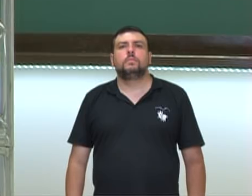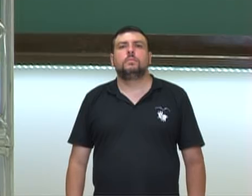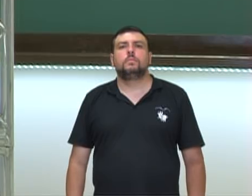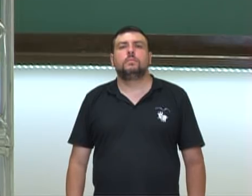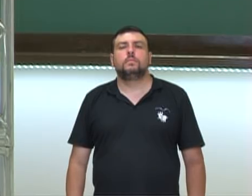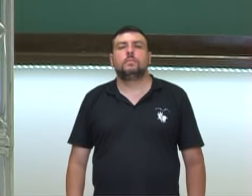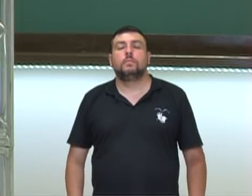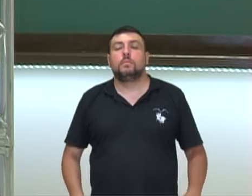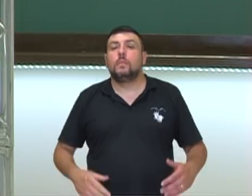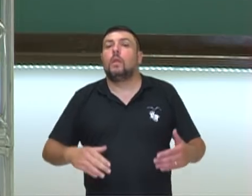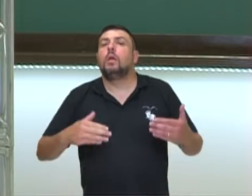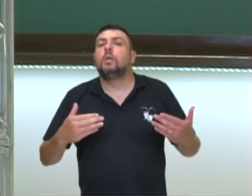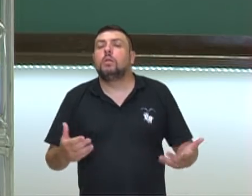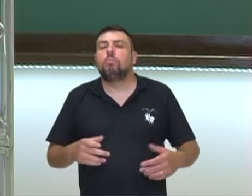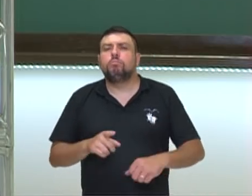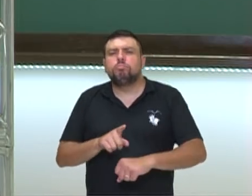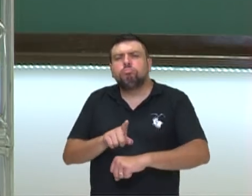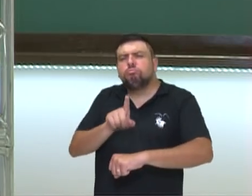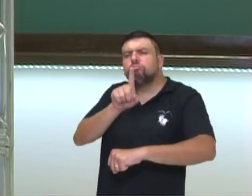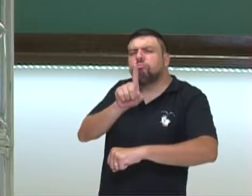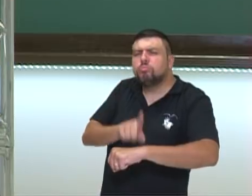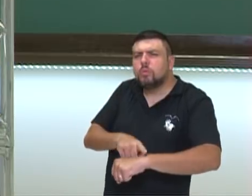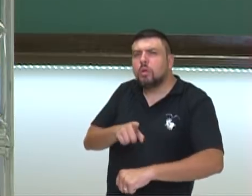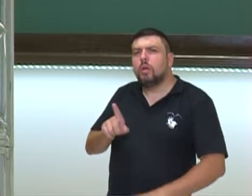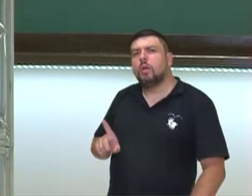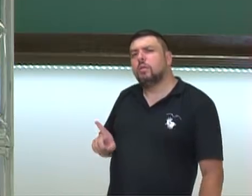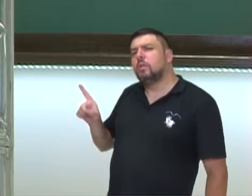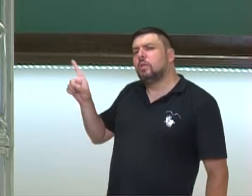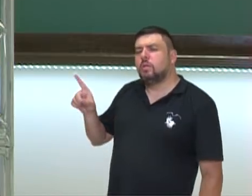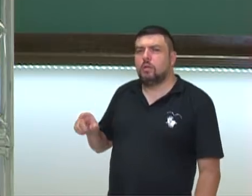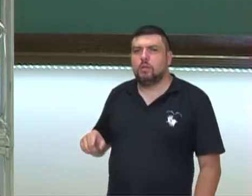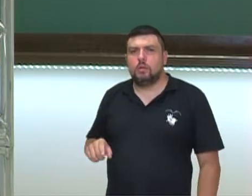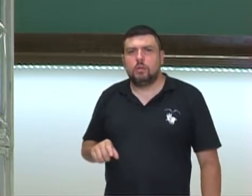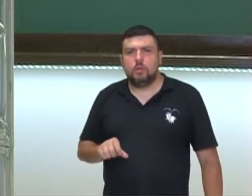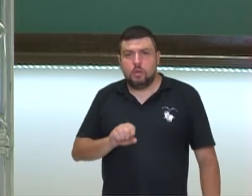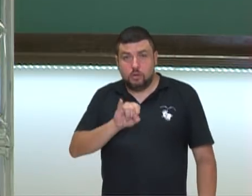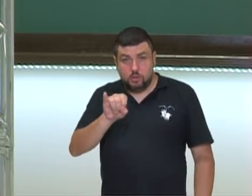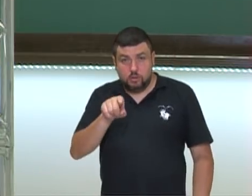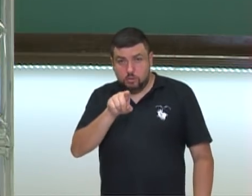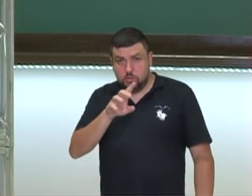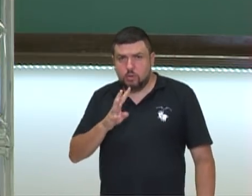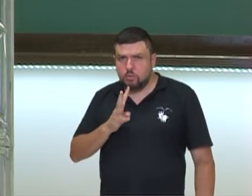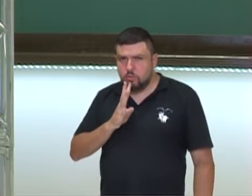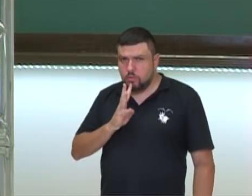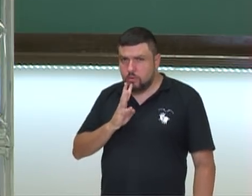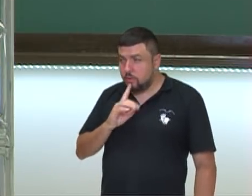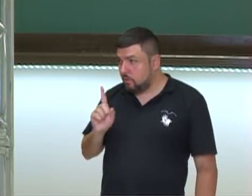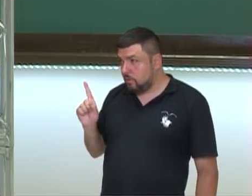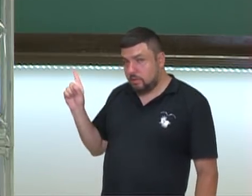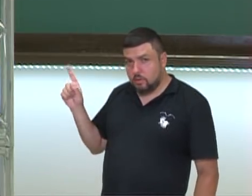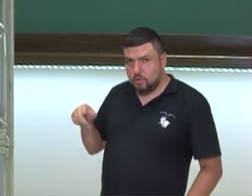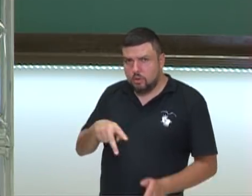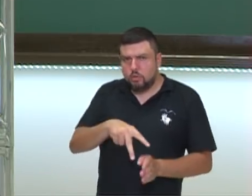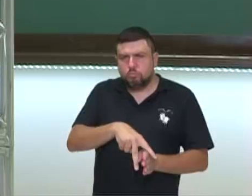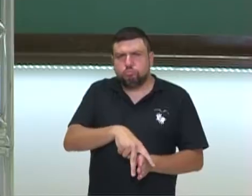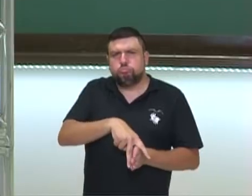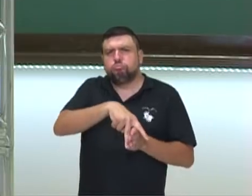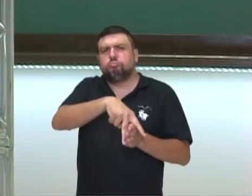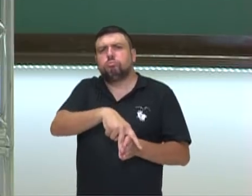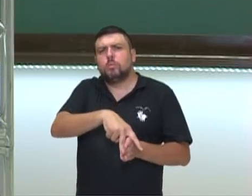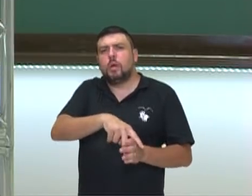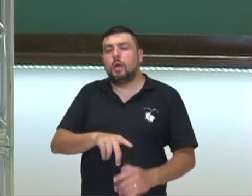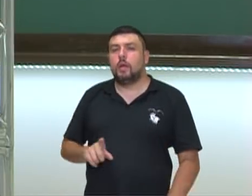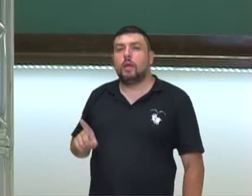Qual é o momento retratado na pintura? Se você identificou o personagem montado no cavalo e ficou mais fácil, é